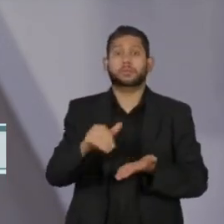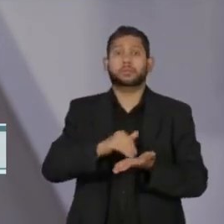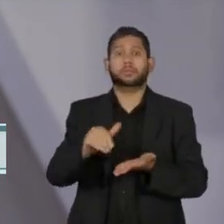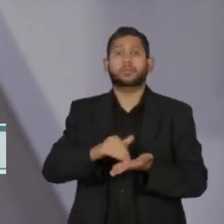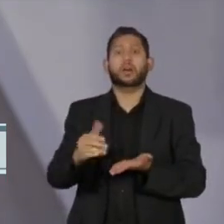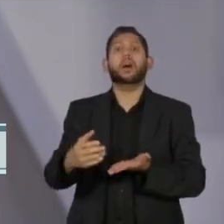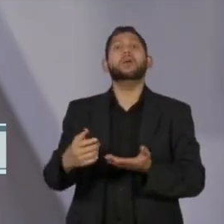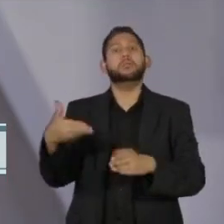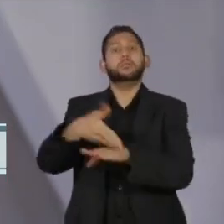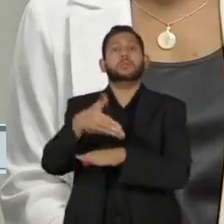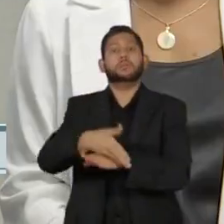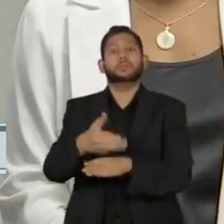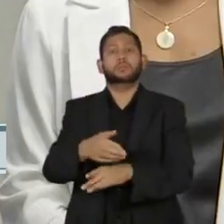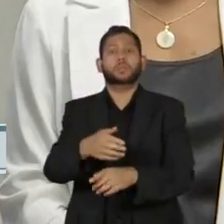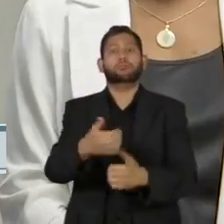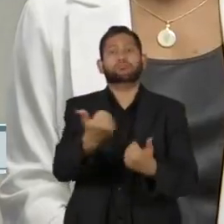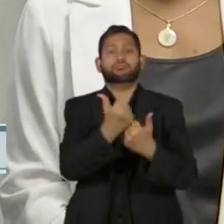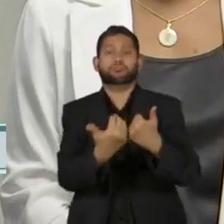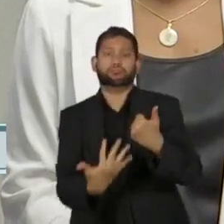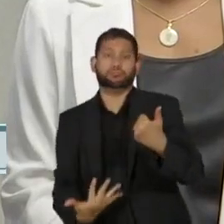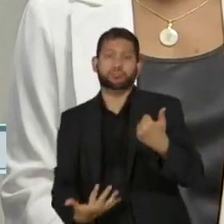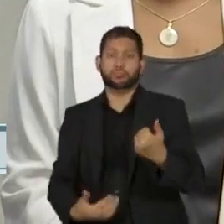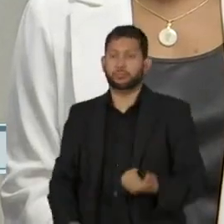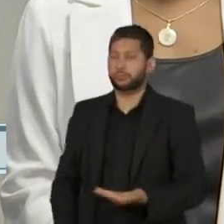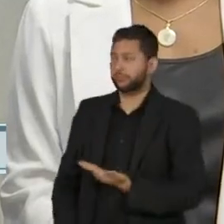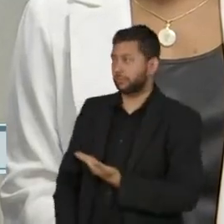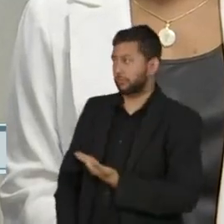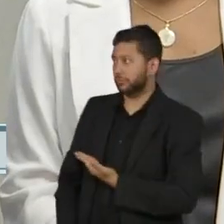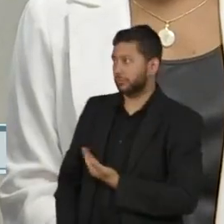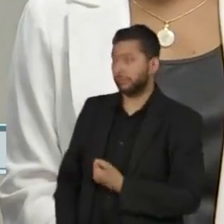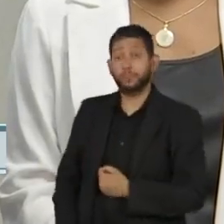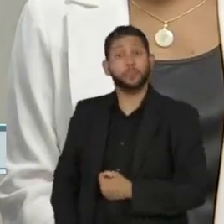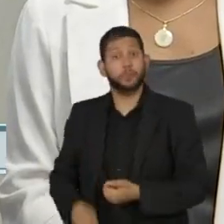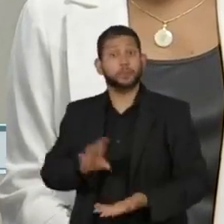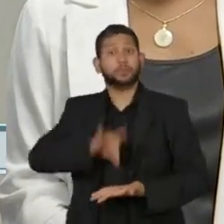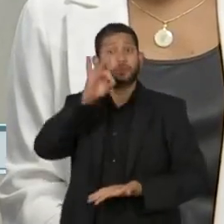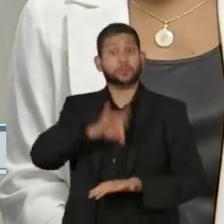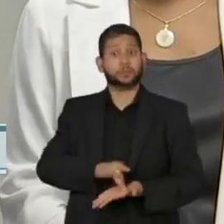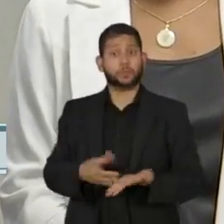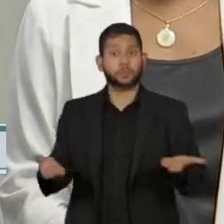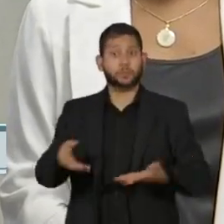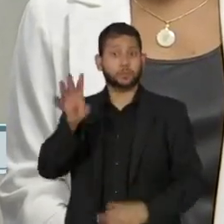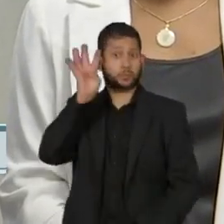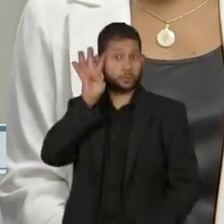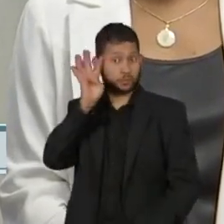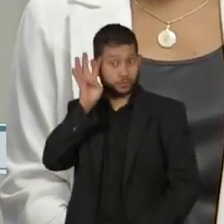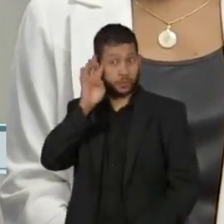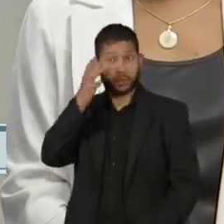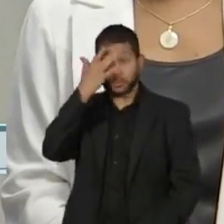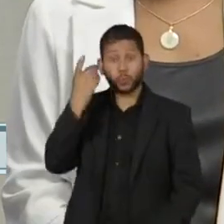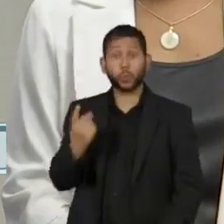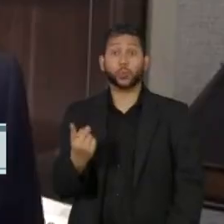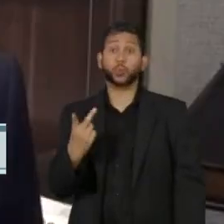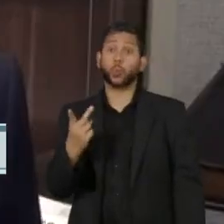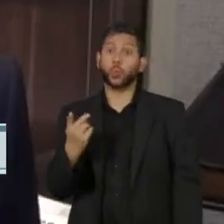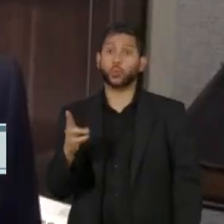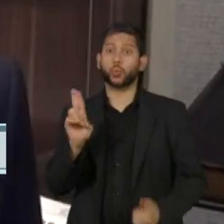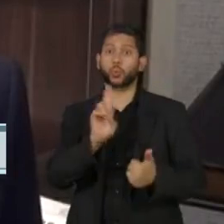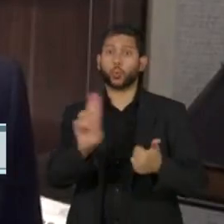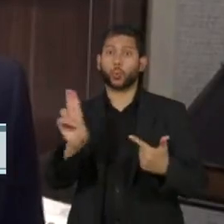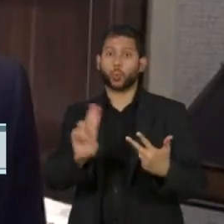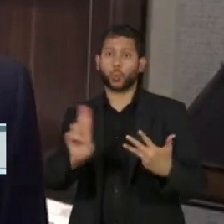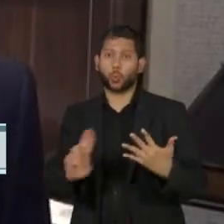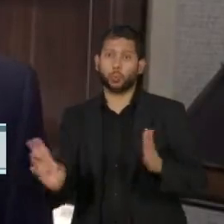partir do dia primeiro de Janeiro Tarcísio de Freitas oficializou nesta quarta-feira mais 12 nomes o